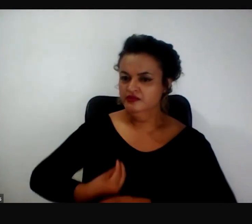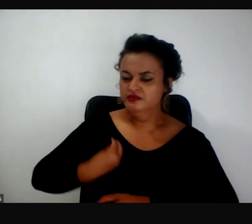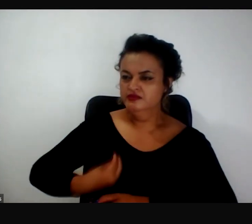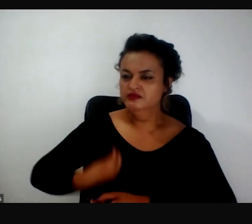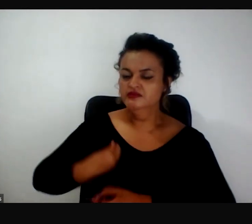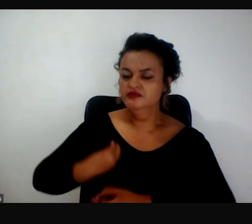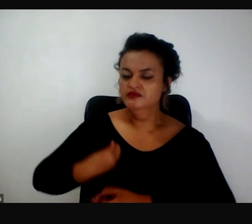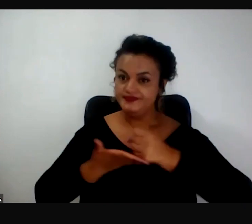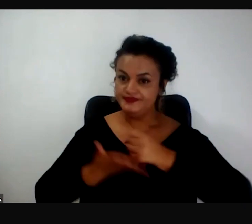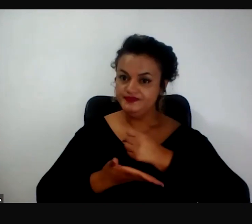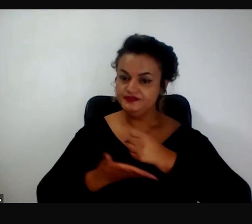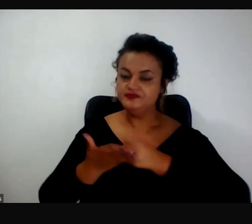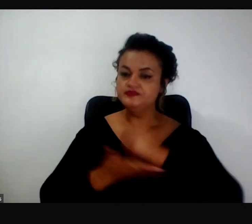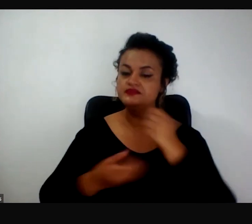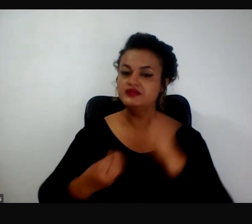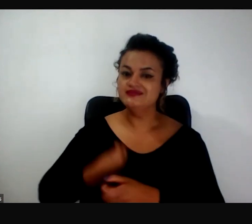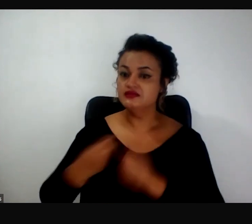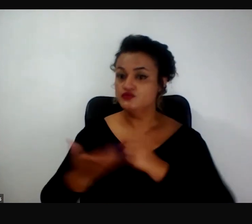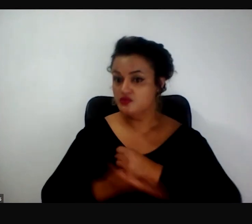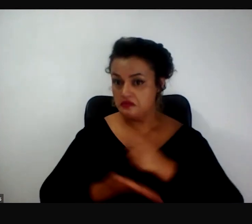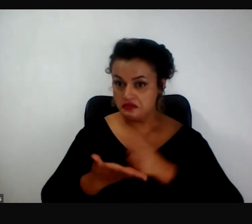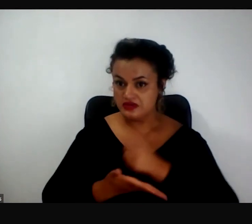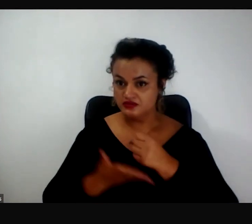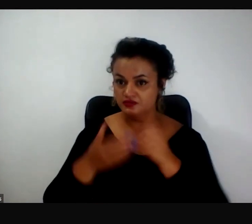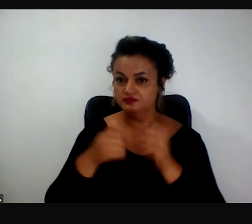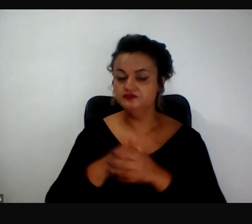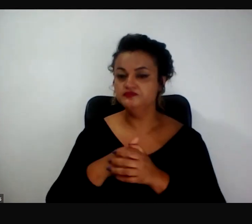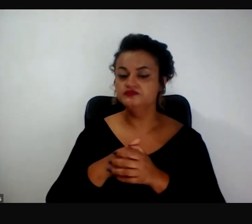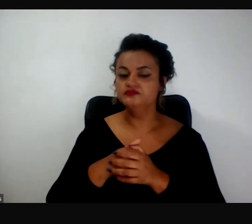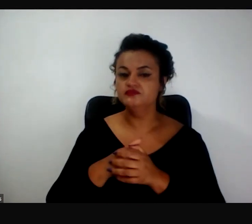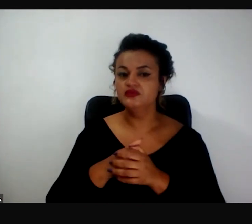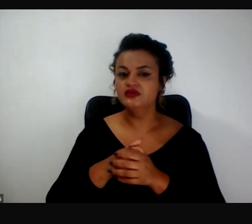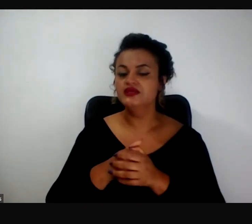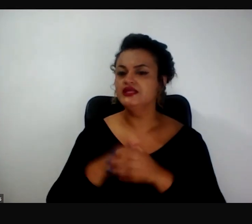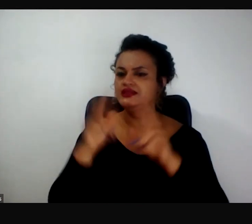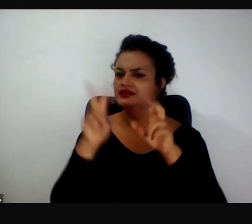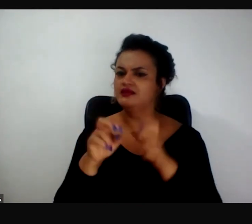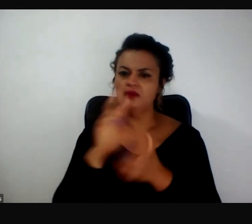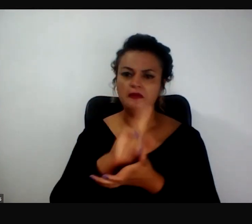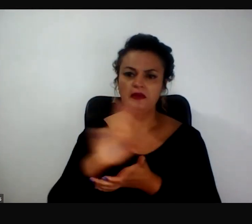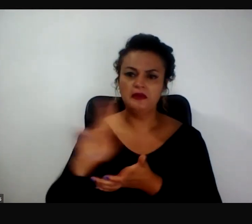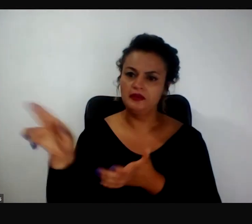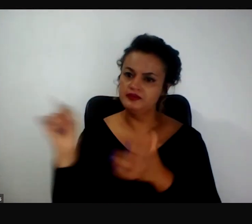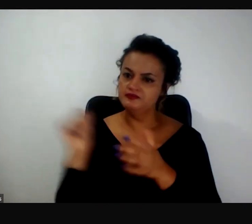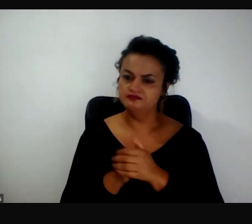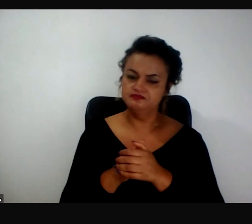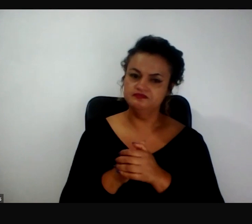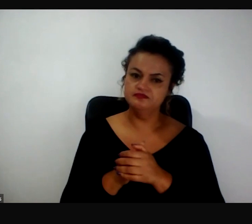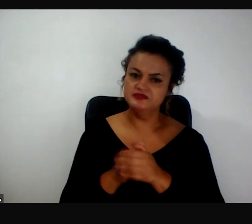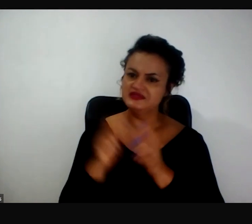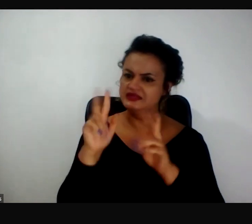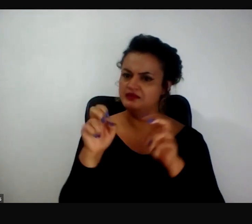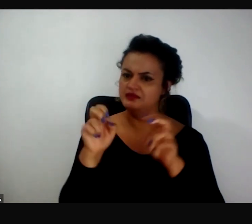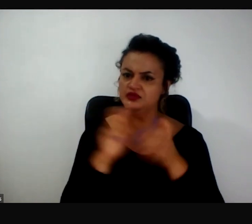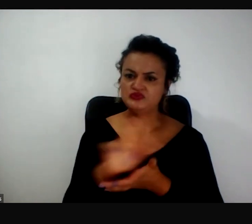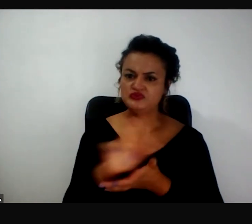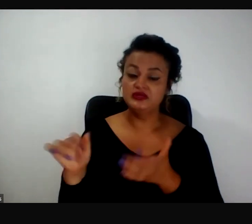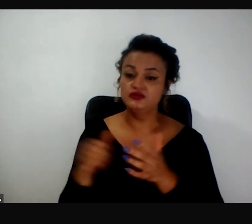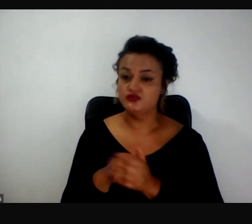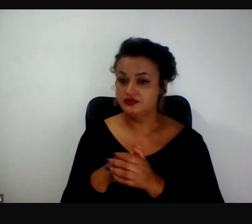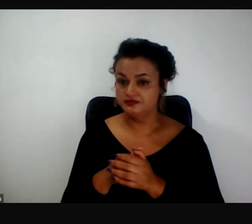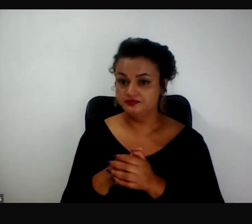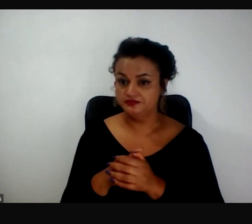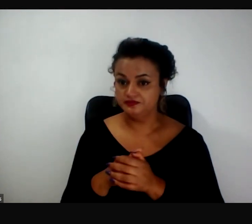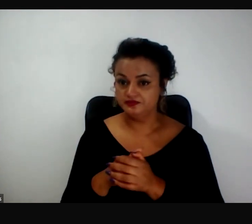mínimos, de uma regulação mínima em diferentes matérias, ainda em matérias que